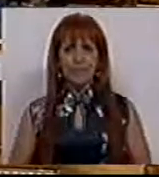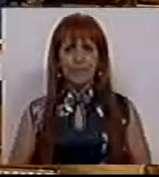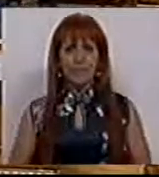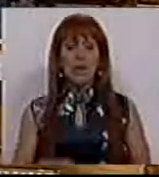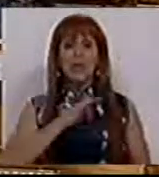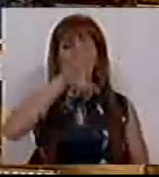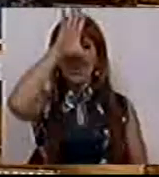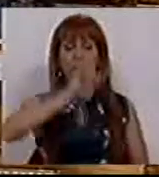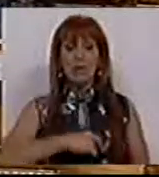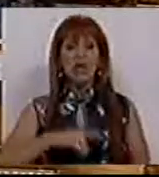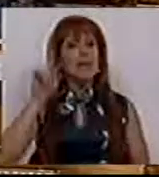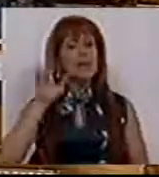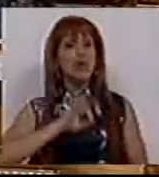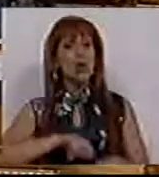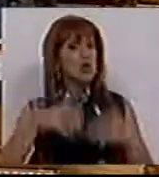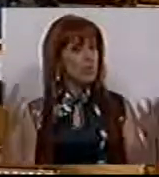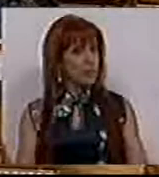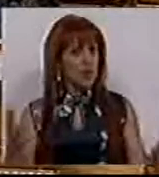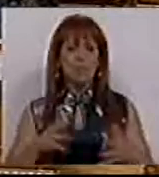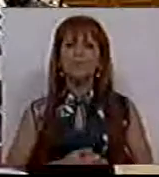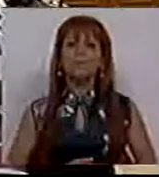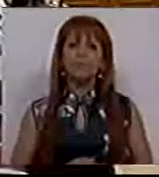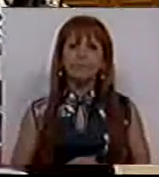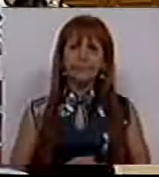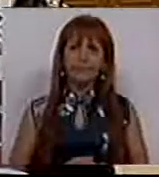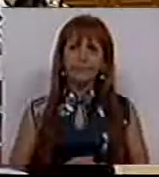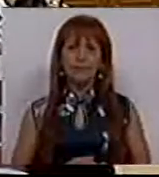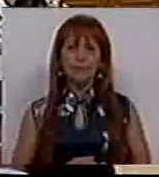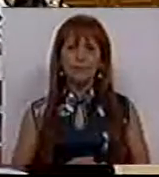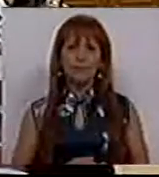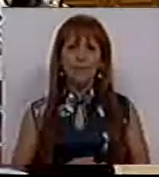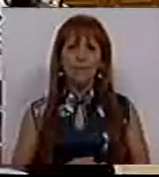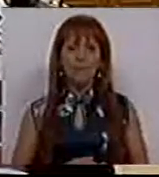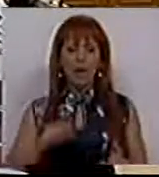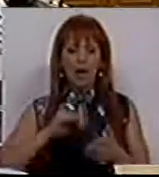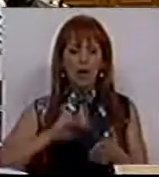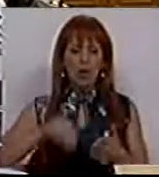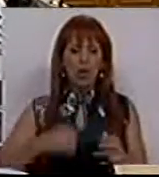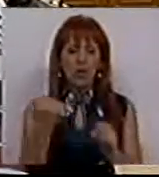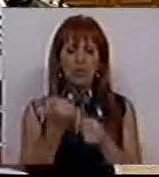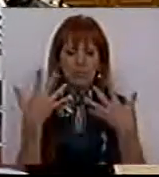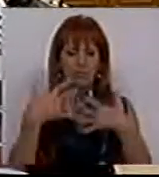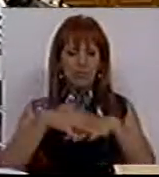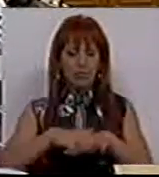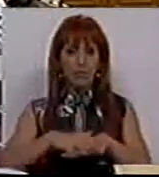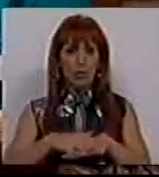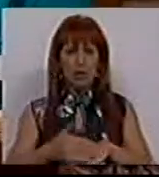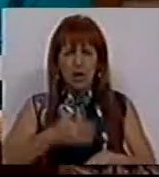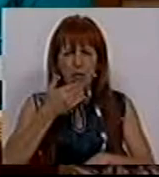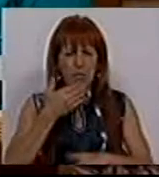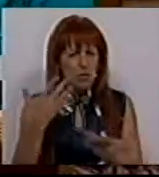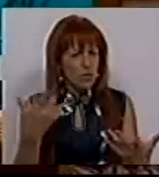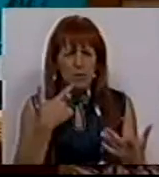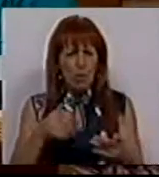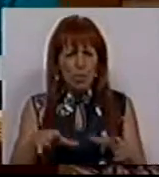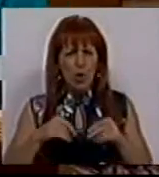Senhor Ministro, senhoras e senhores deputados, os contratos de emprego e inserção são um abuso